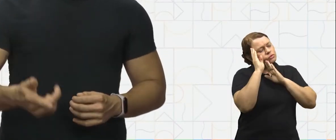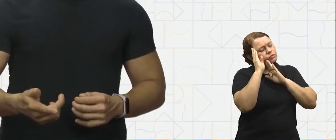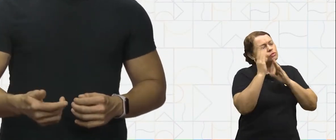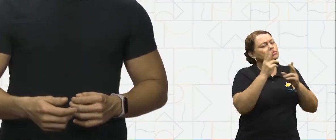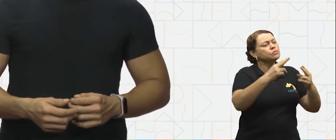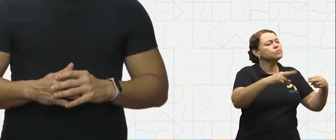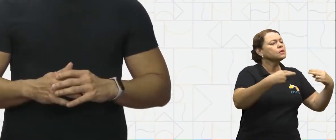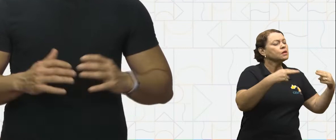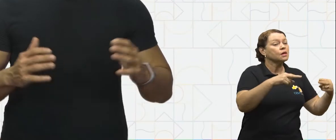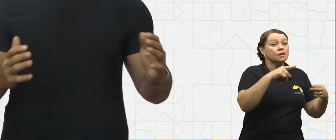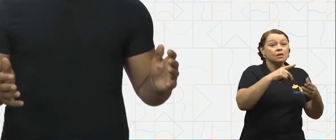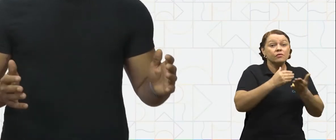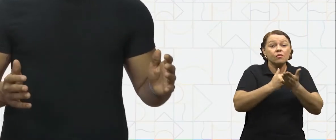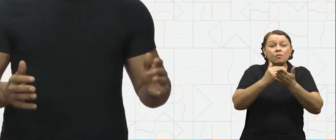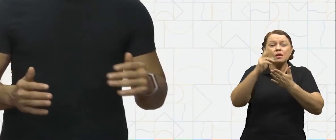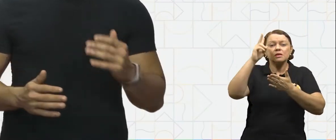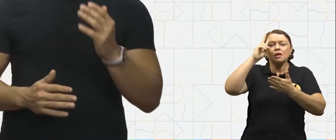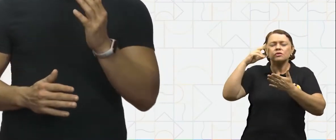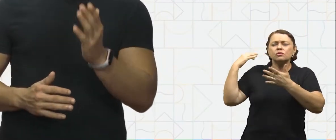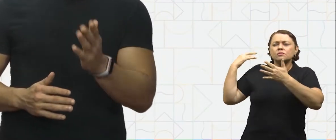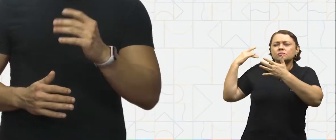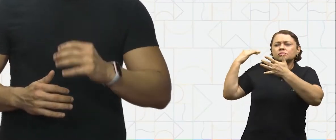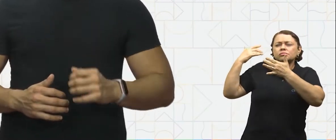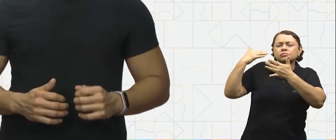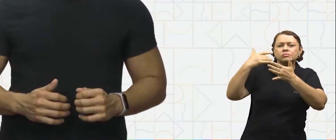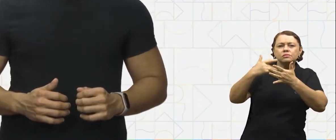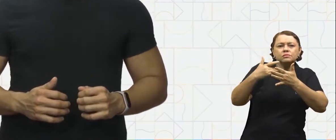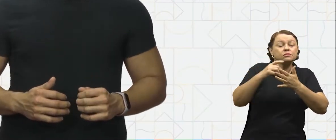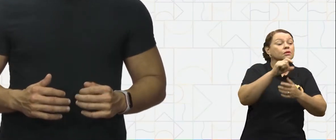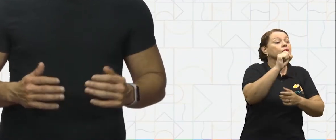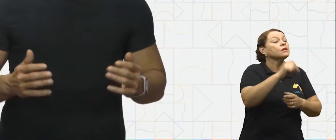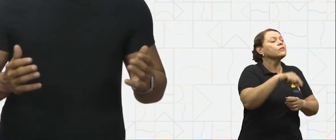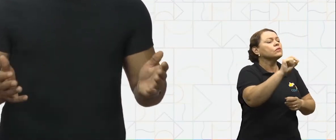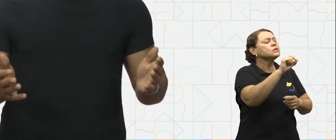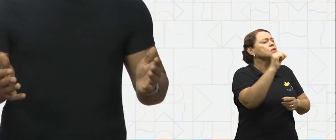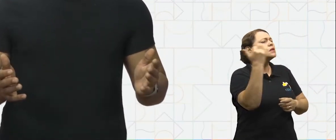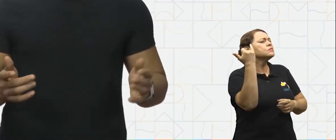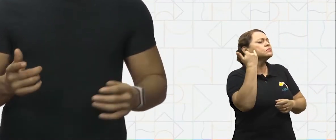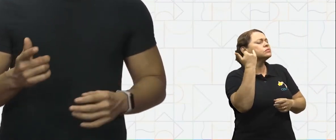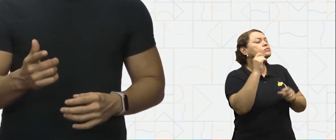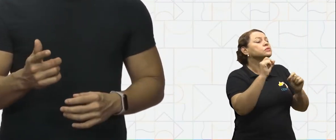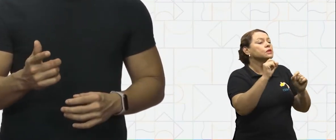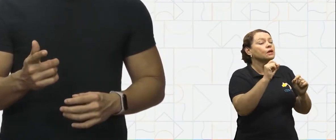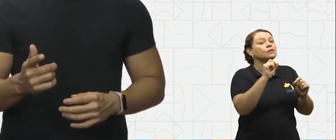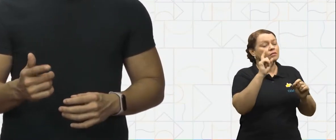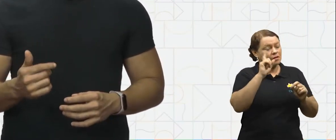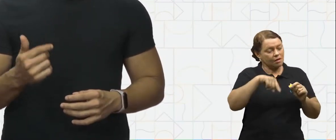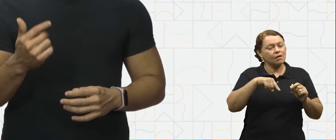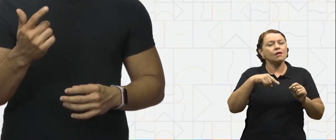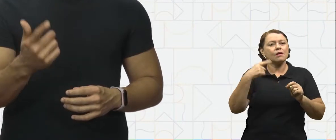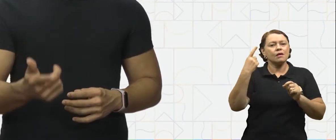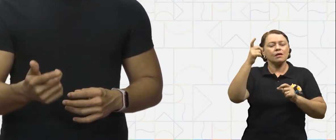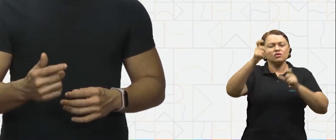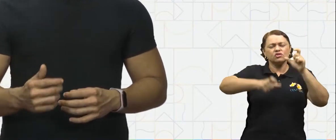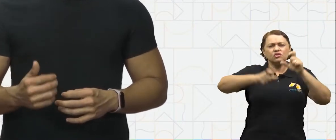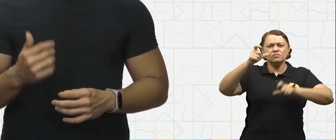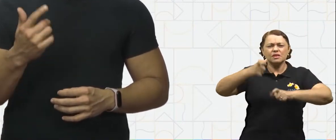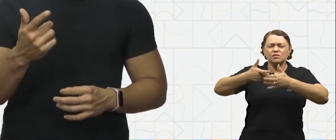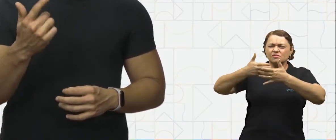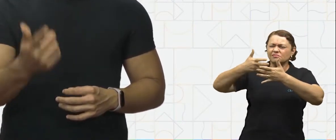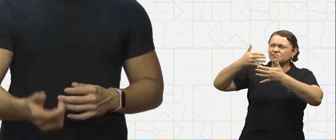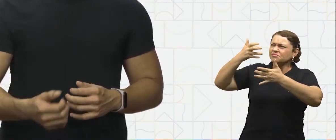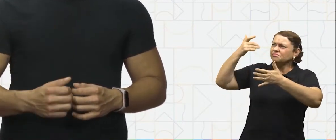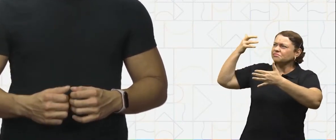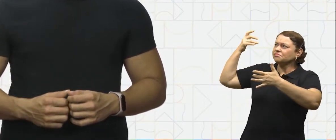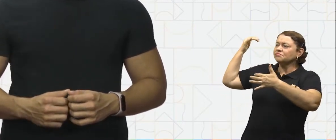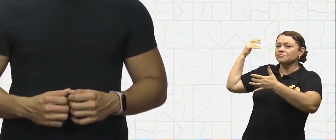lá do passado. E se perguntar de quem ele ouviu essa história, provavelmente você ouvirá que foi de alguém antigo em um